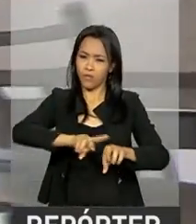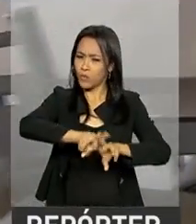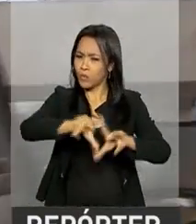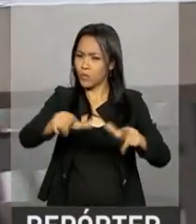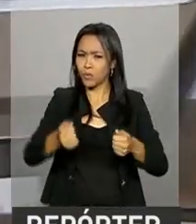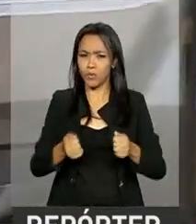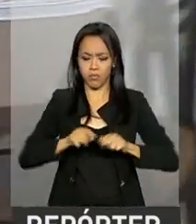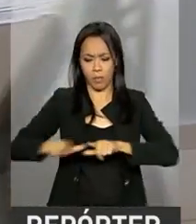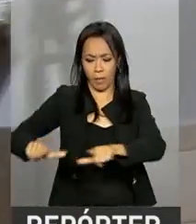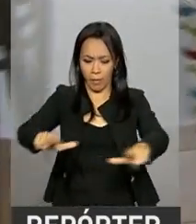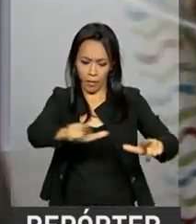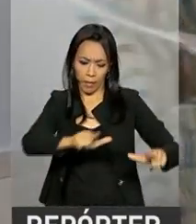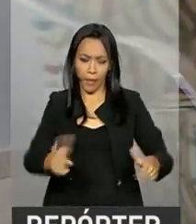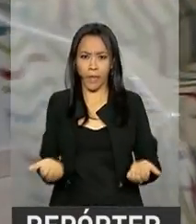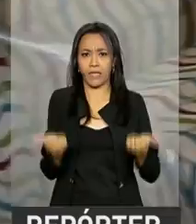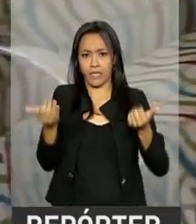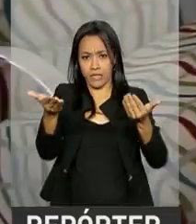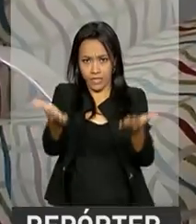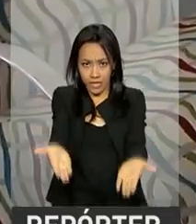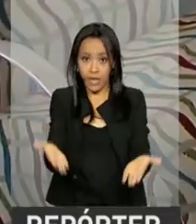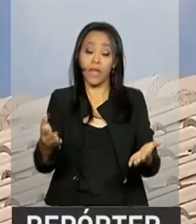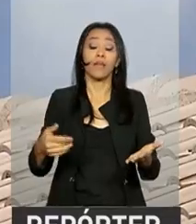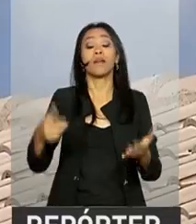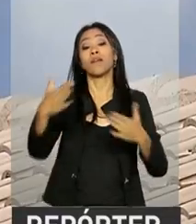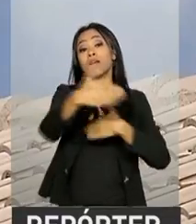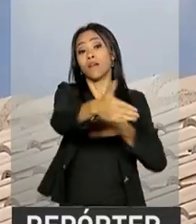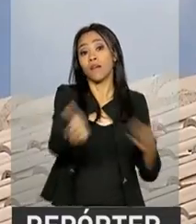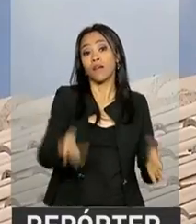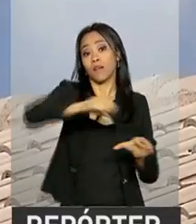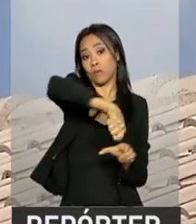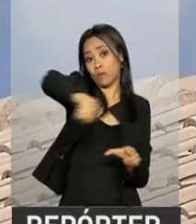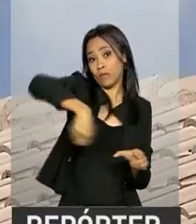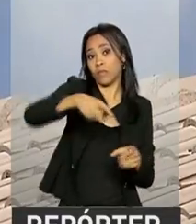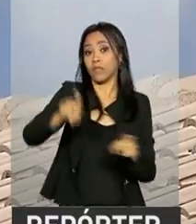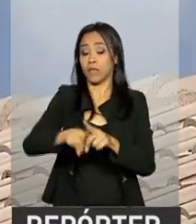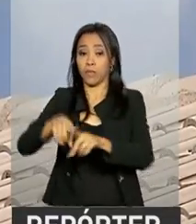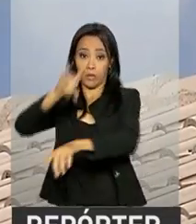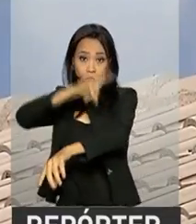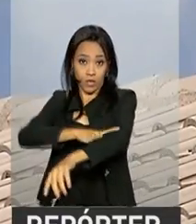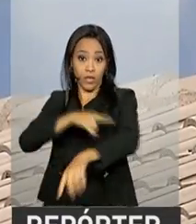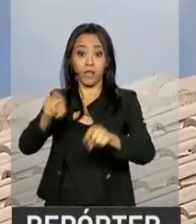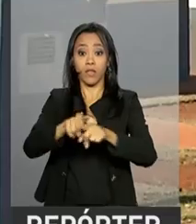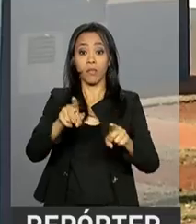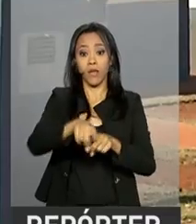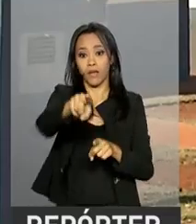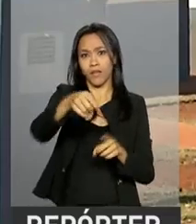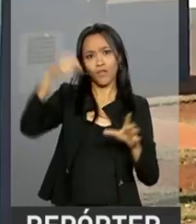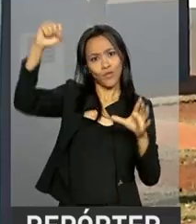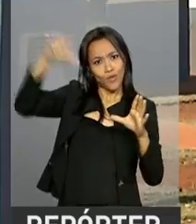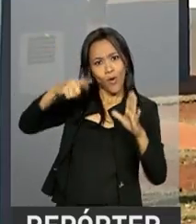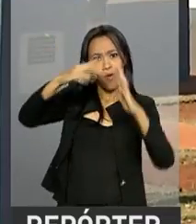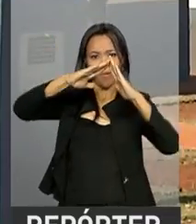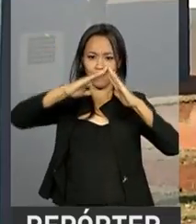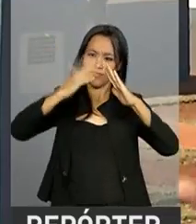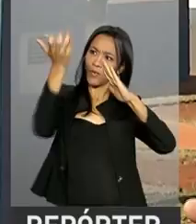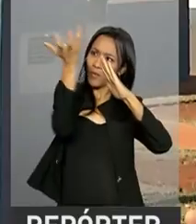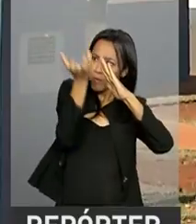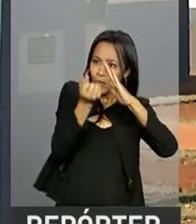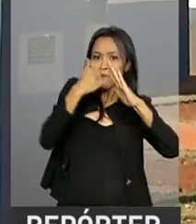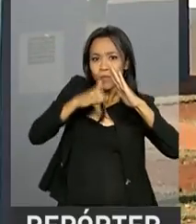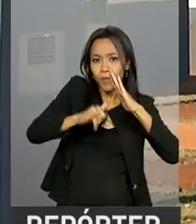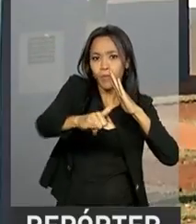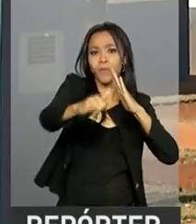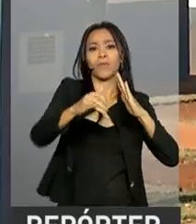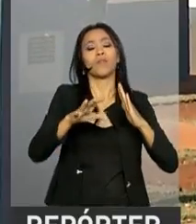cômodos e revestimento cerâmico na cozinha e no banheiro, além de aquecimento solar para a água do chuveiro. 5 mil pessoas serão